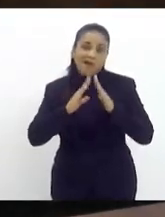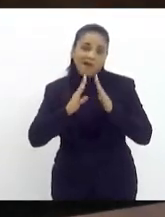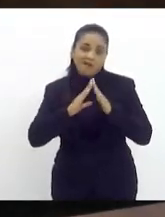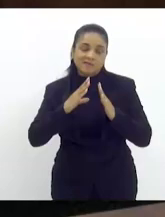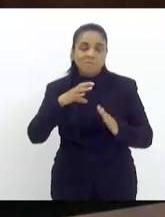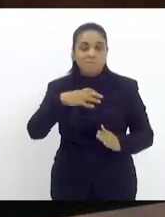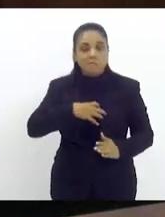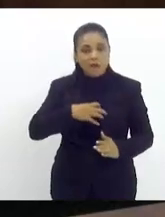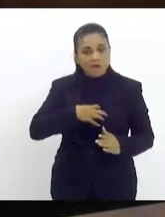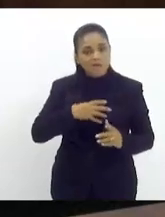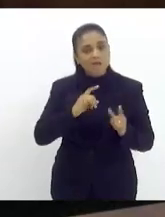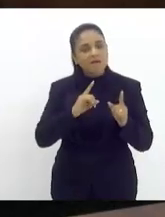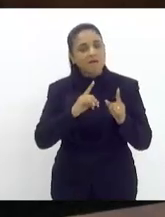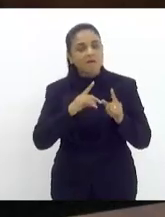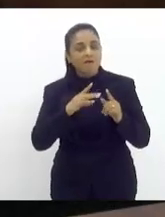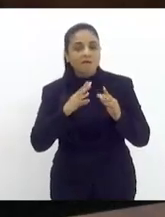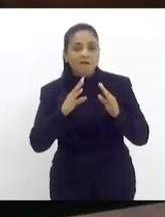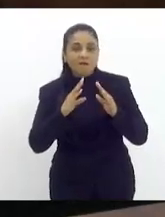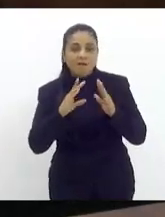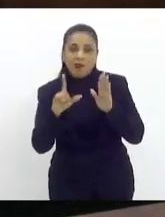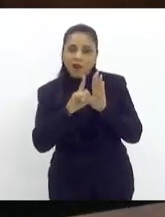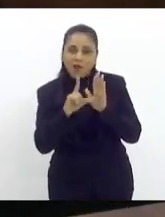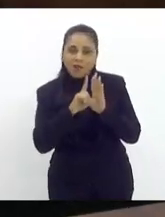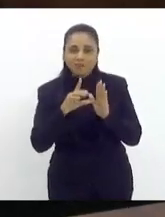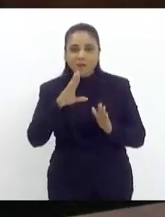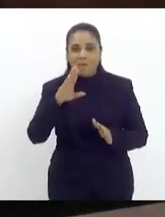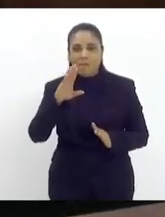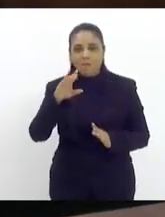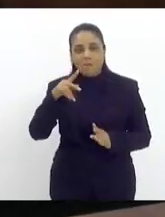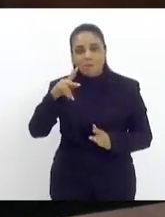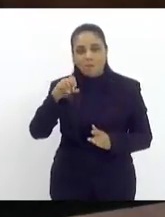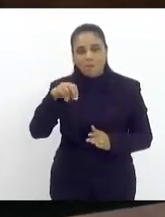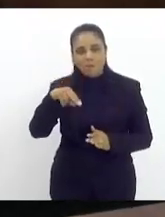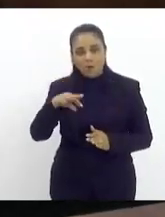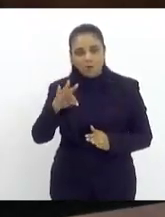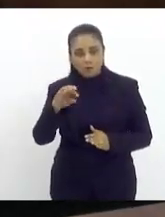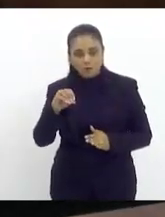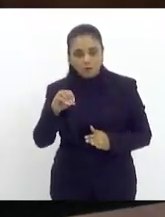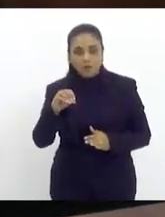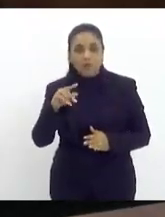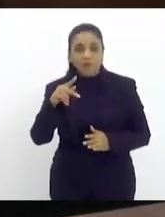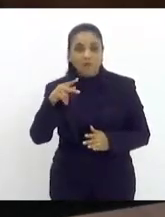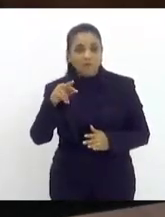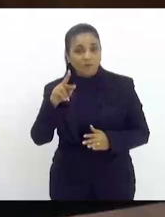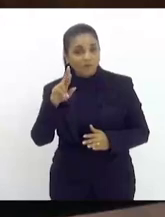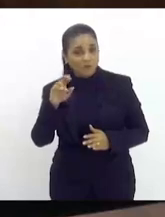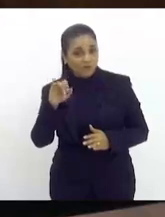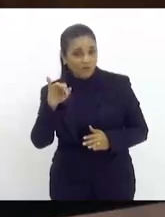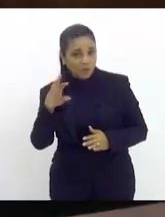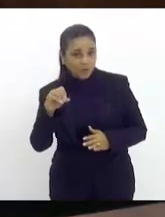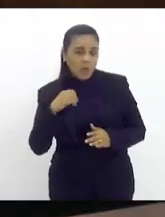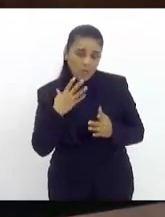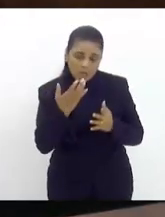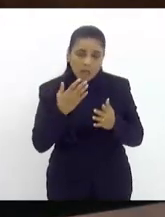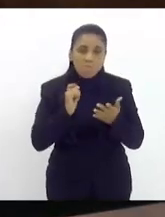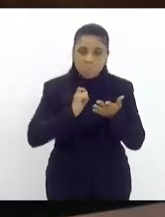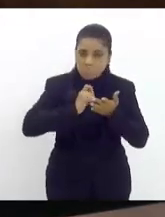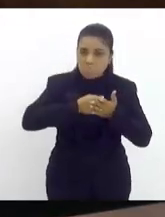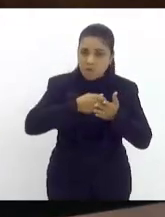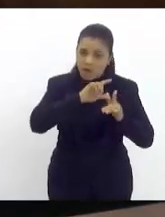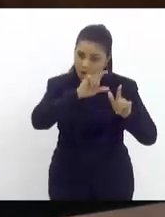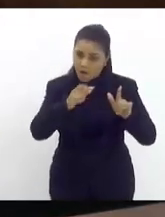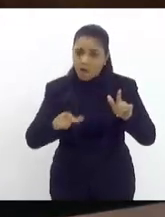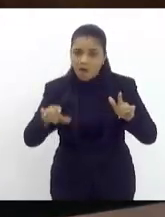Ponto Frio, ele paga os seus carnês. Ele quer pagar a sua conta de água, só que dê condição dele pagar a